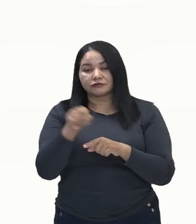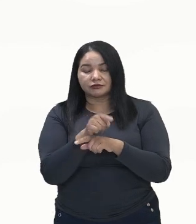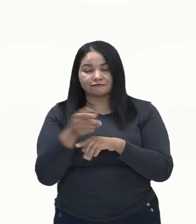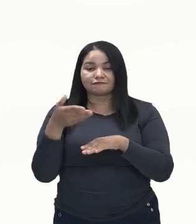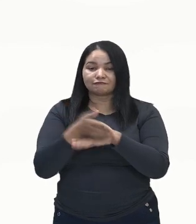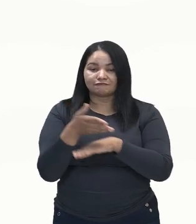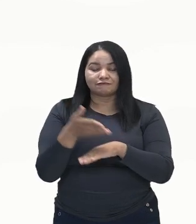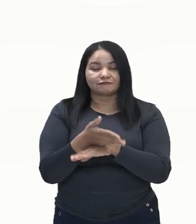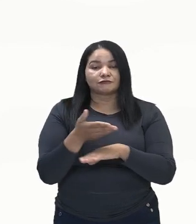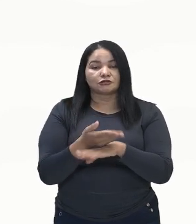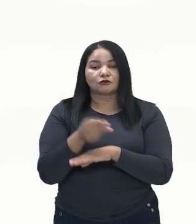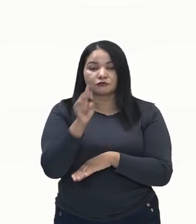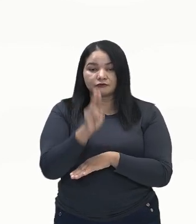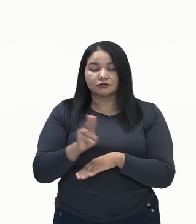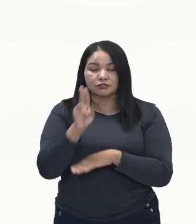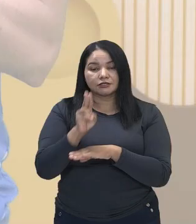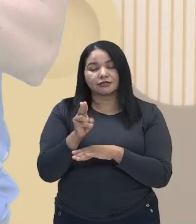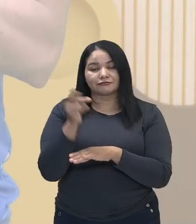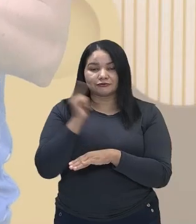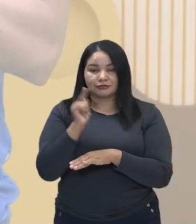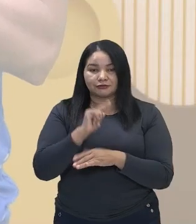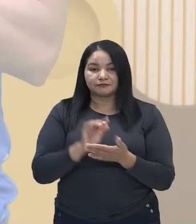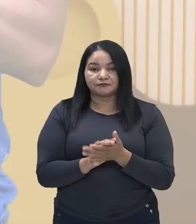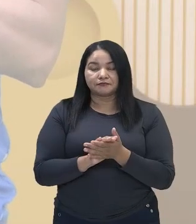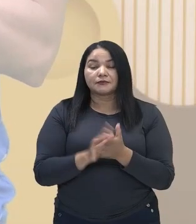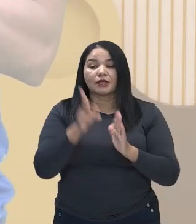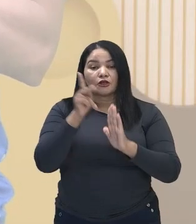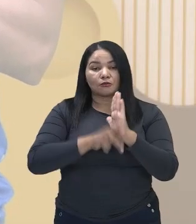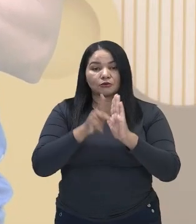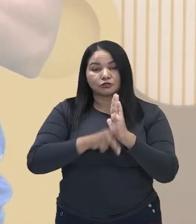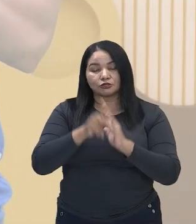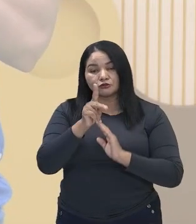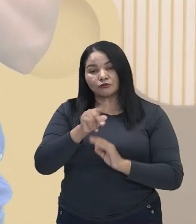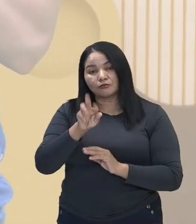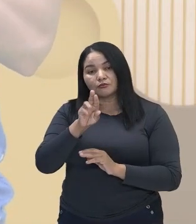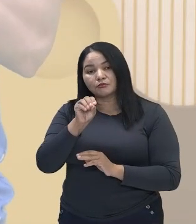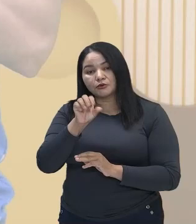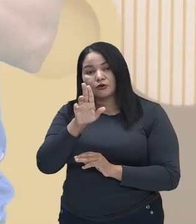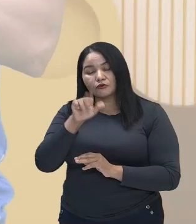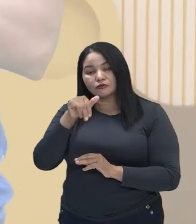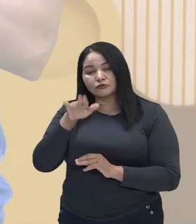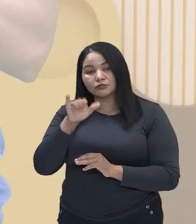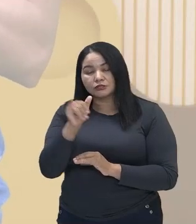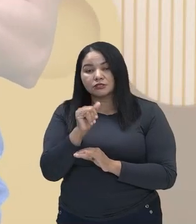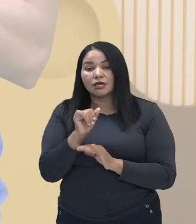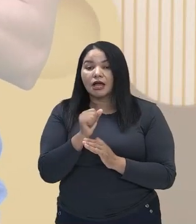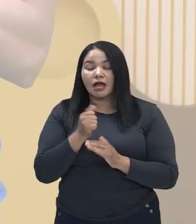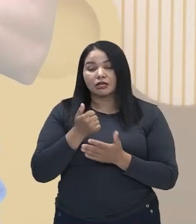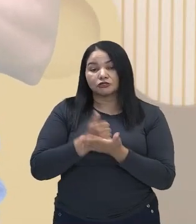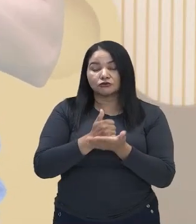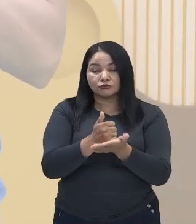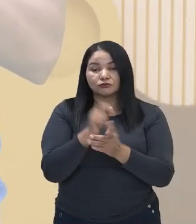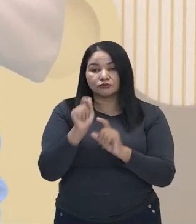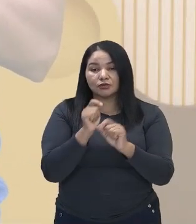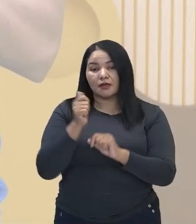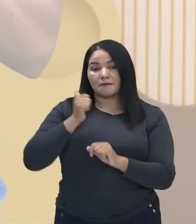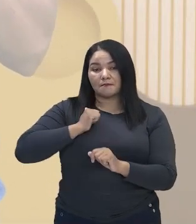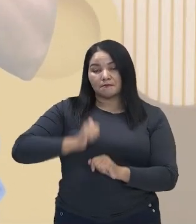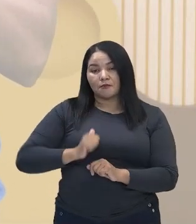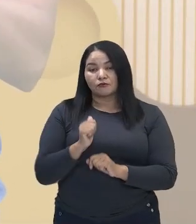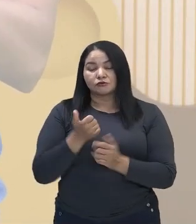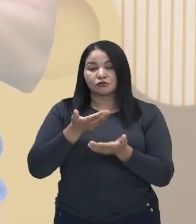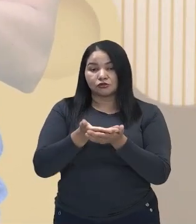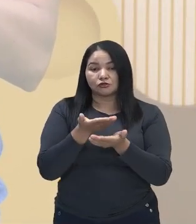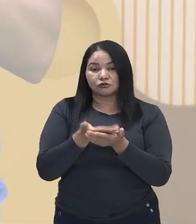universidade, tá bom? A gente tem o ProUni, que é um programa que oferece ali bolsas de estudos integrais